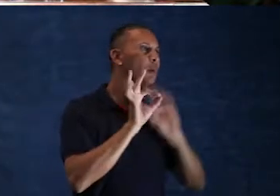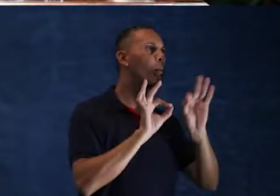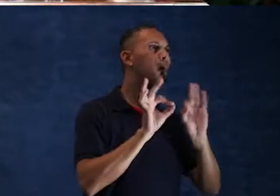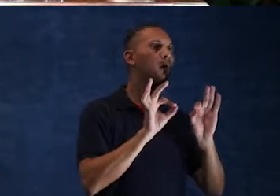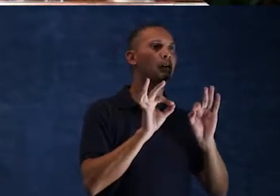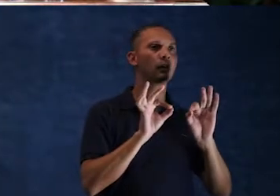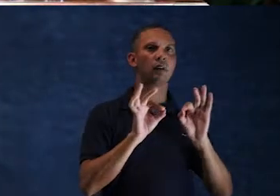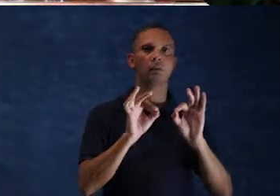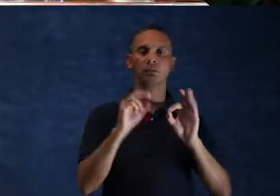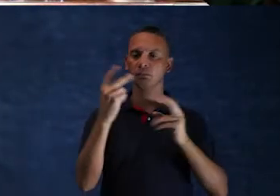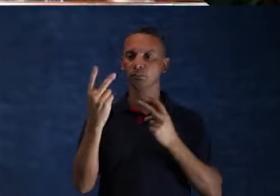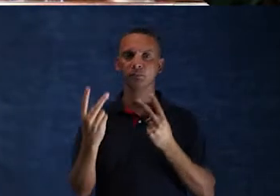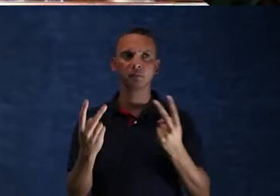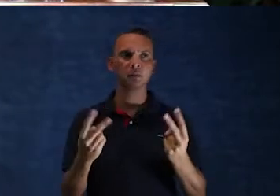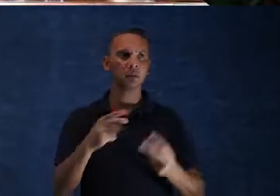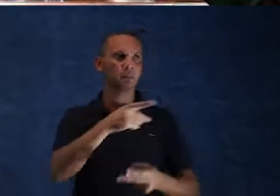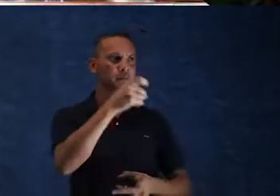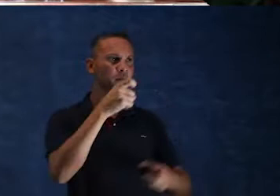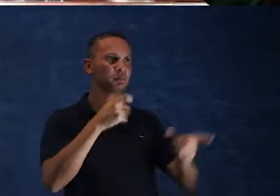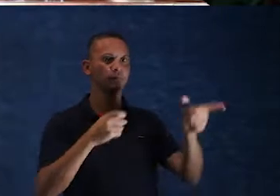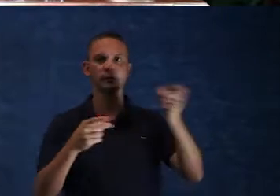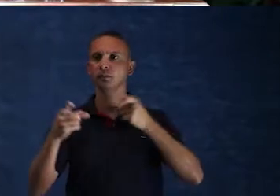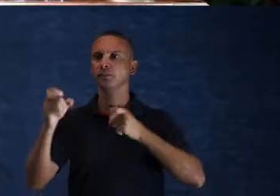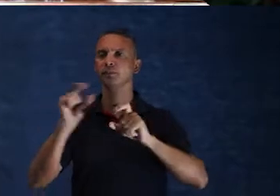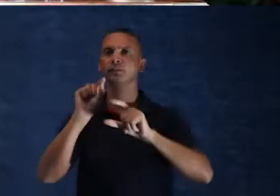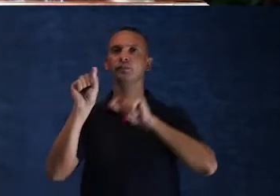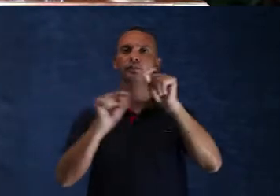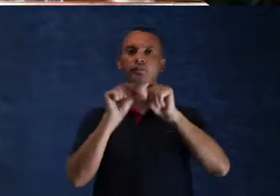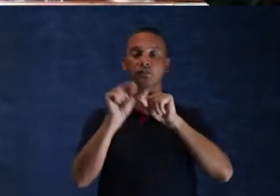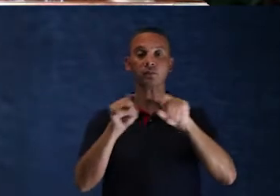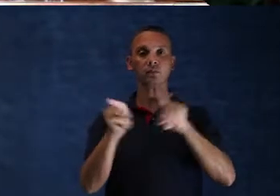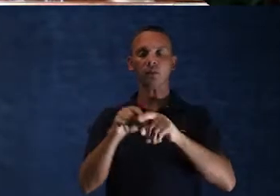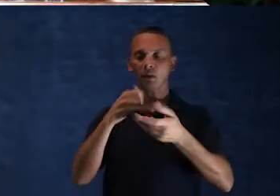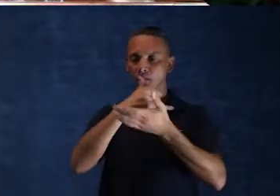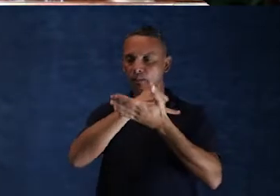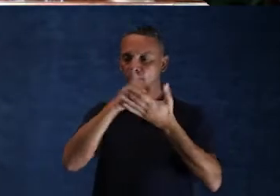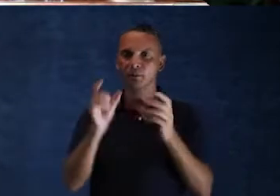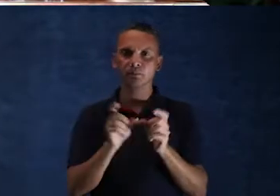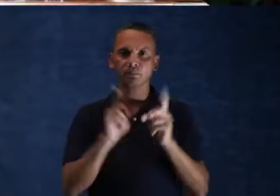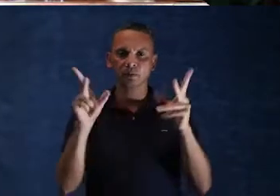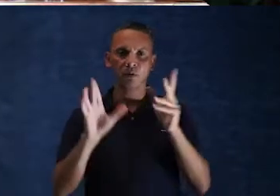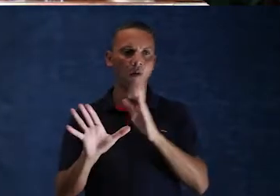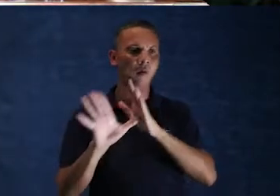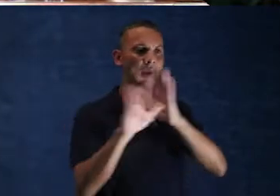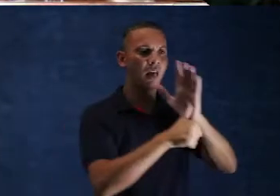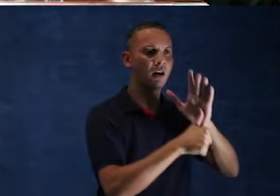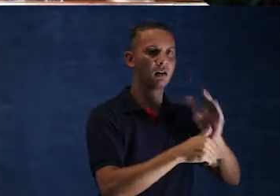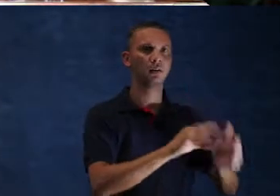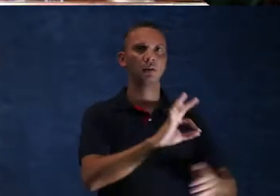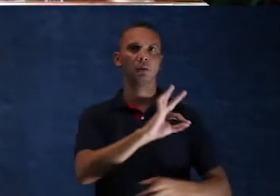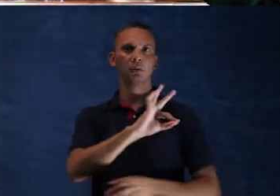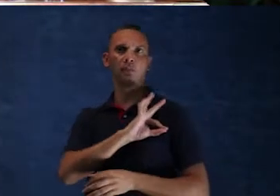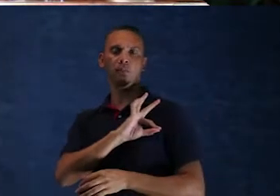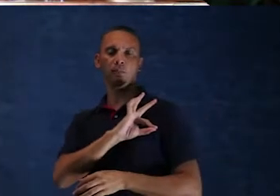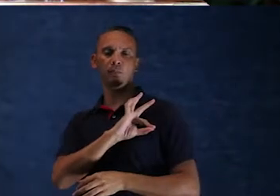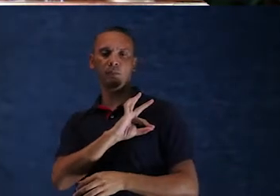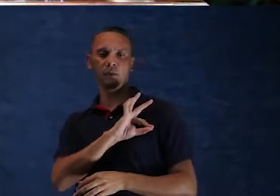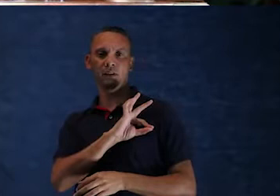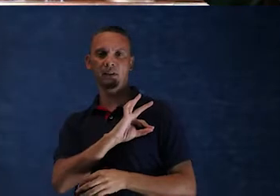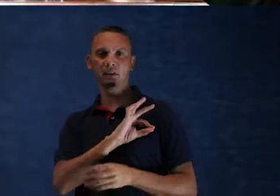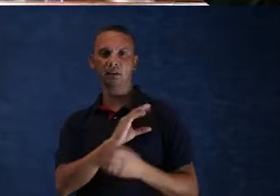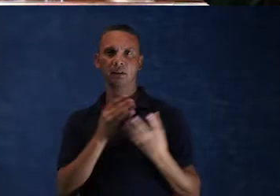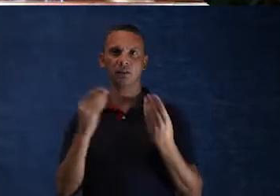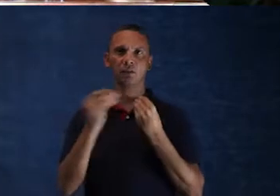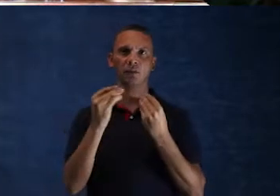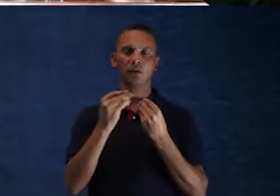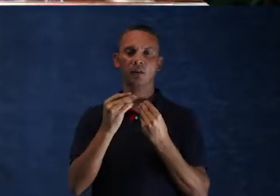território movediço do crime e da contravenção, entre traficantes, assaltantes e policiais de reputação duvidosa,